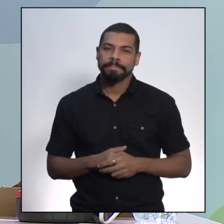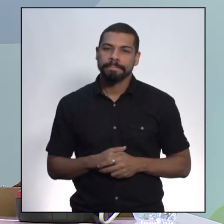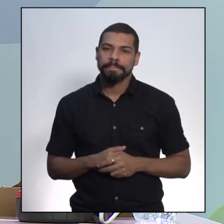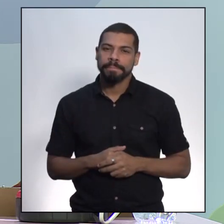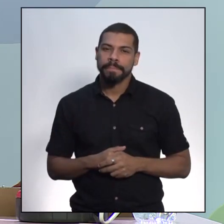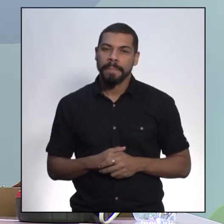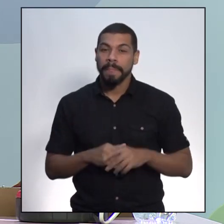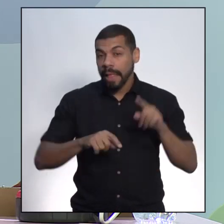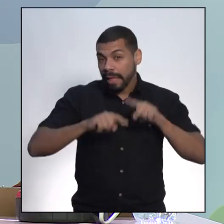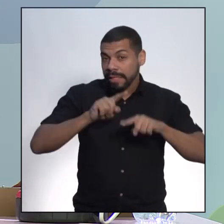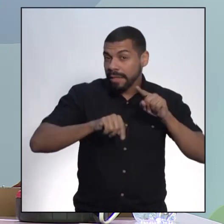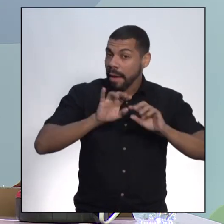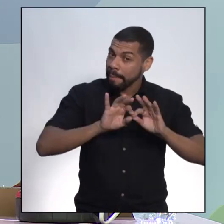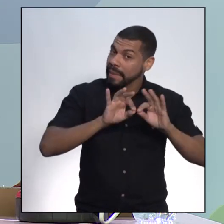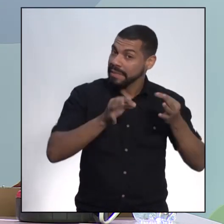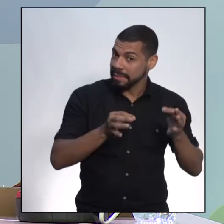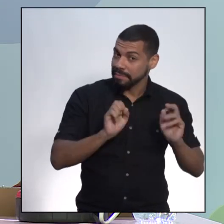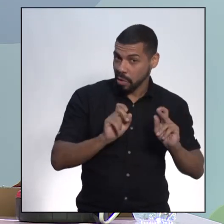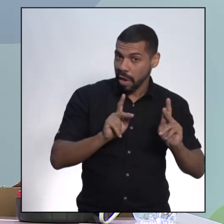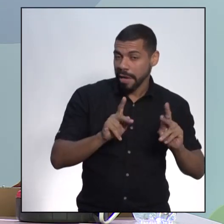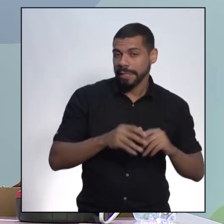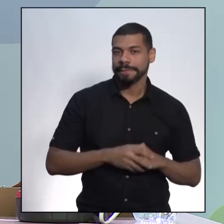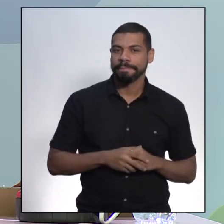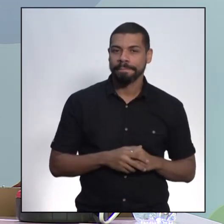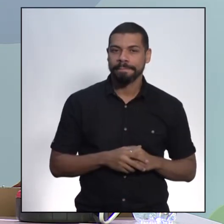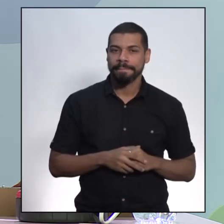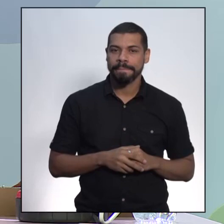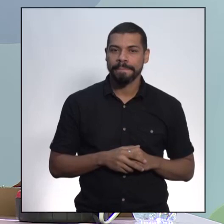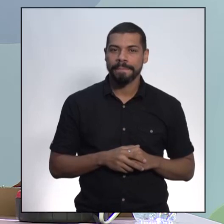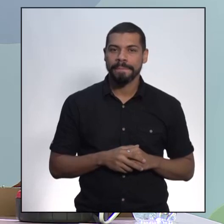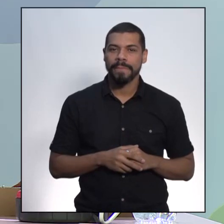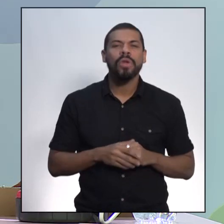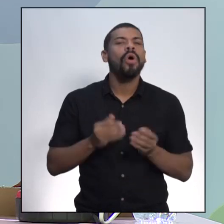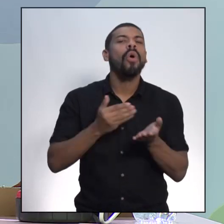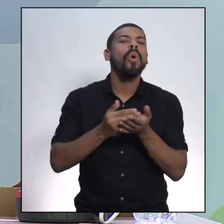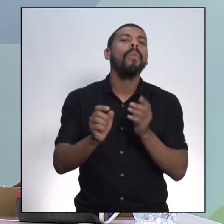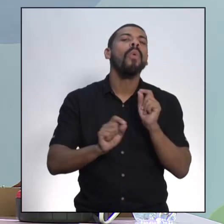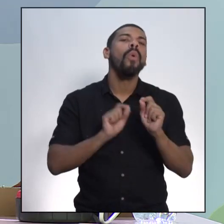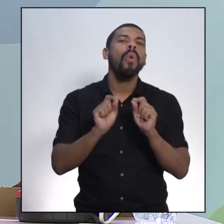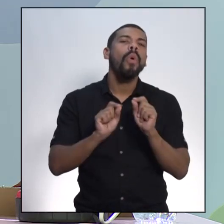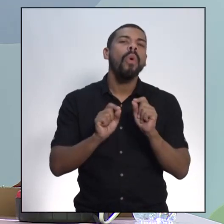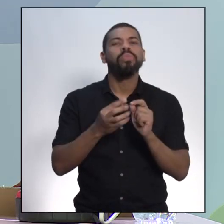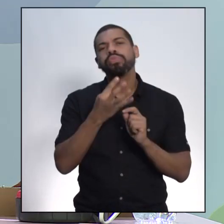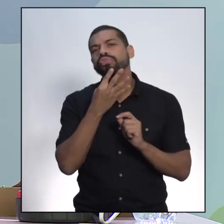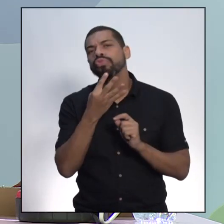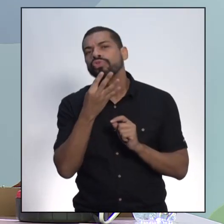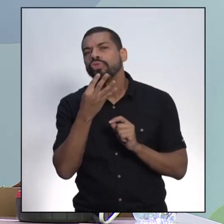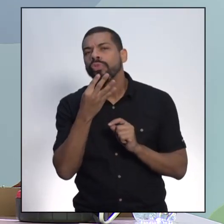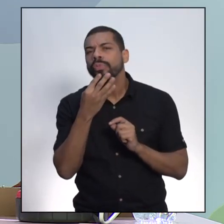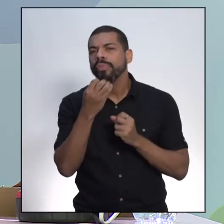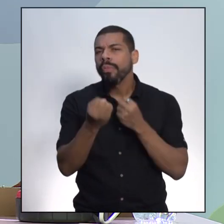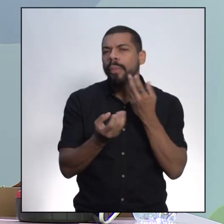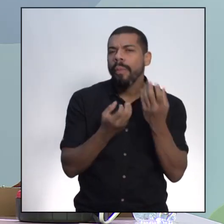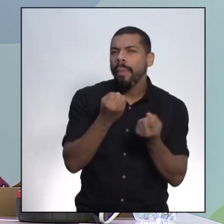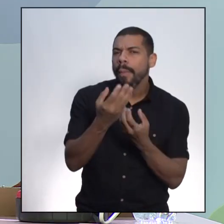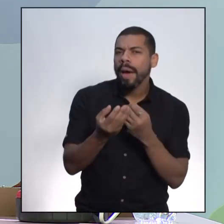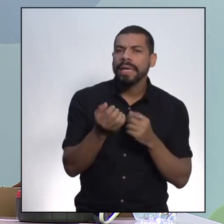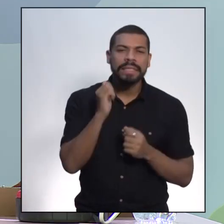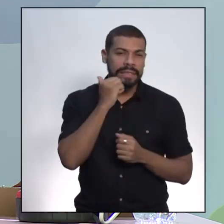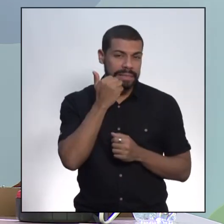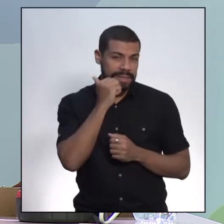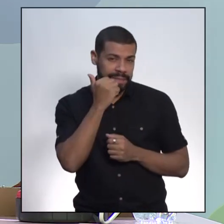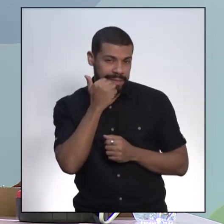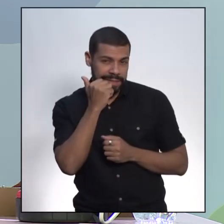alguns materiais mais simples, né? A partir de alguns conhecimentos mais científicos. Nós não